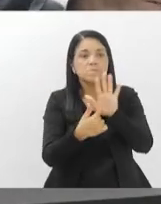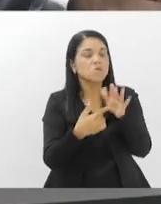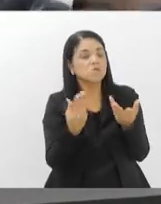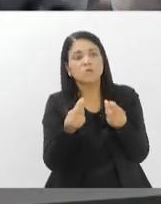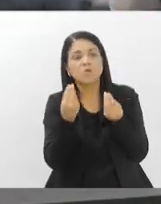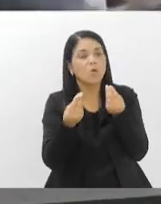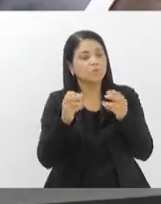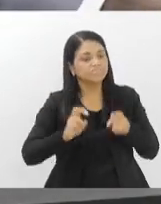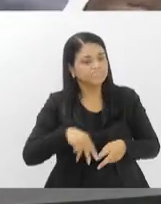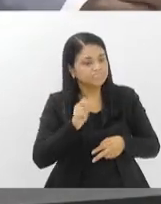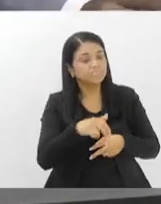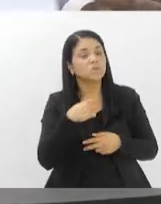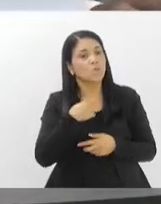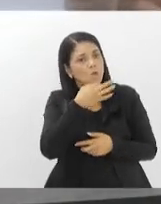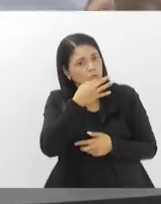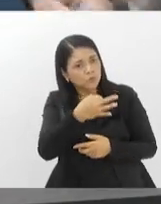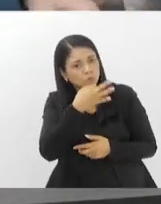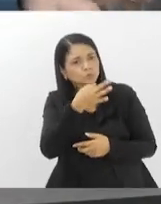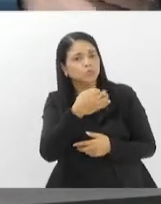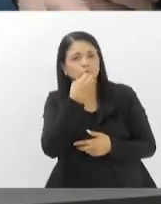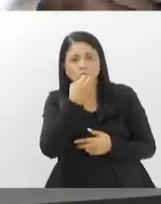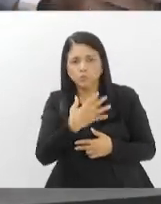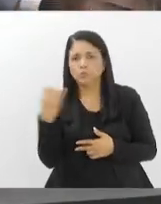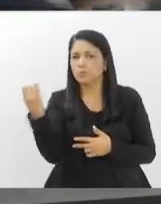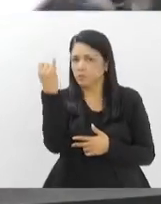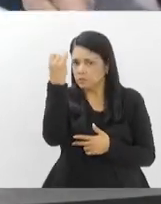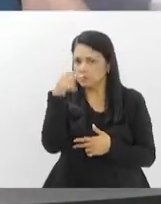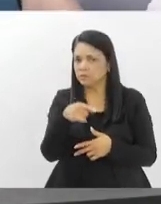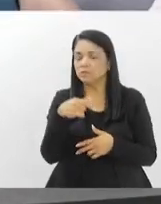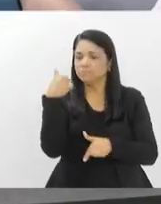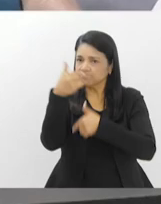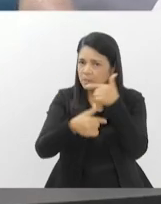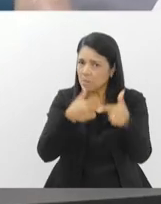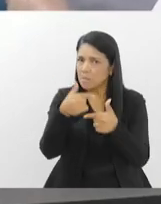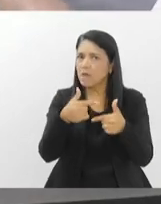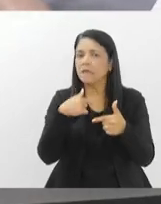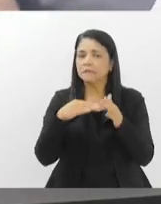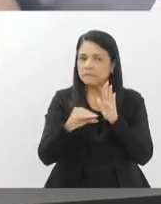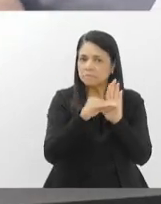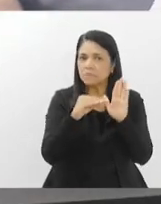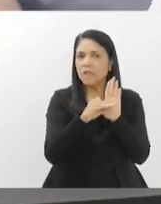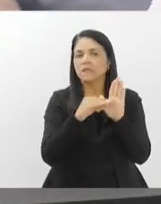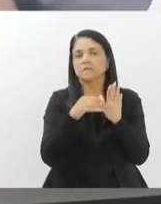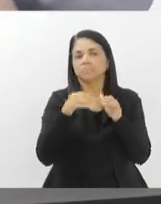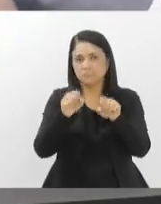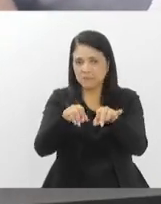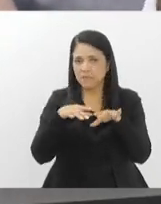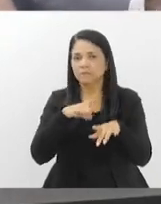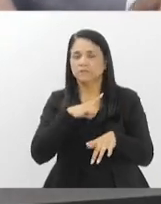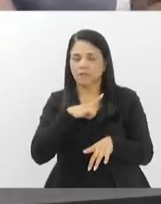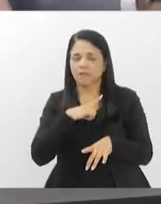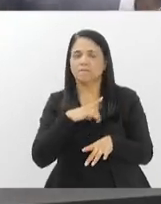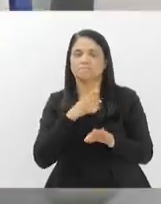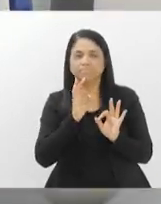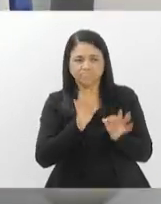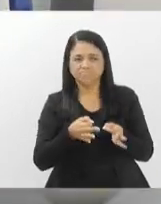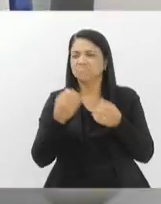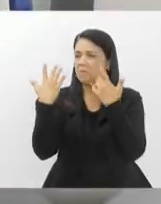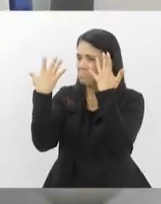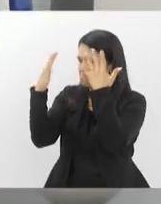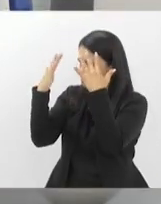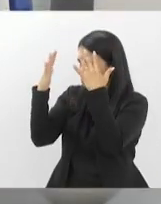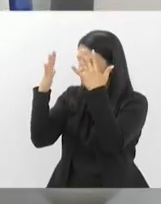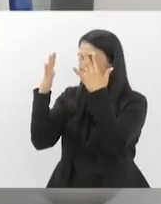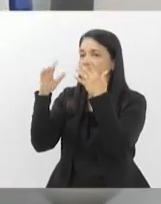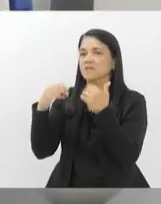um assunto interessante, relevante e trabalhoso. E que caberá emendas em plenário, com certeza. Parabenizar a Vossa Excelência e